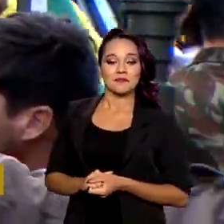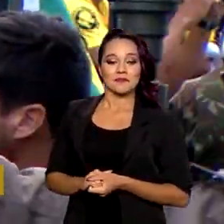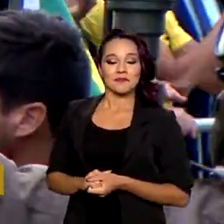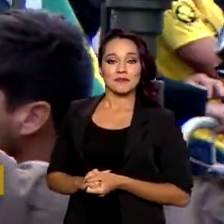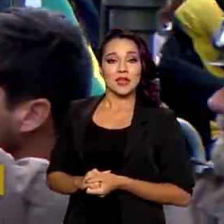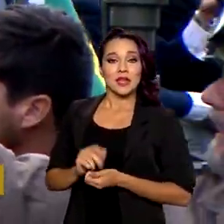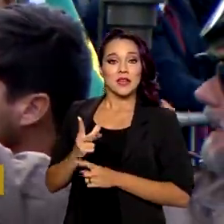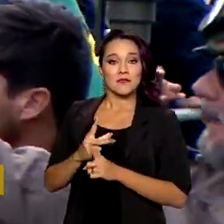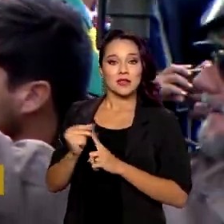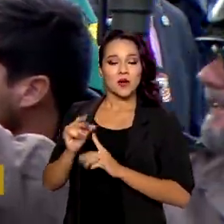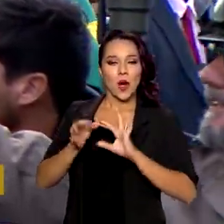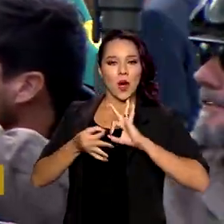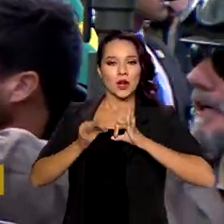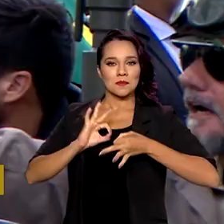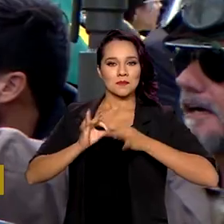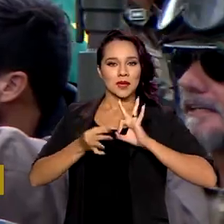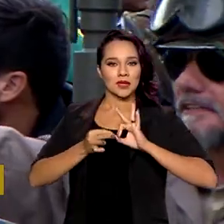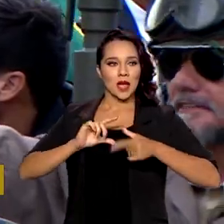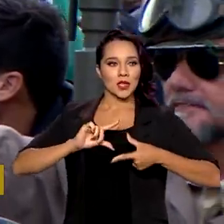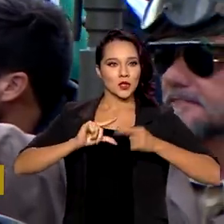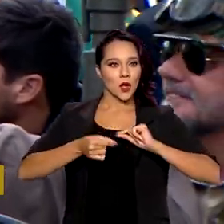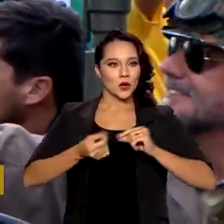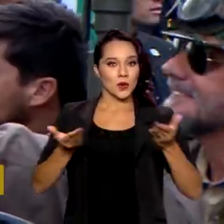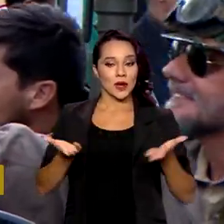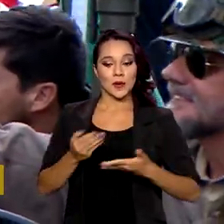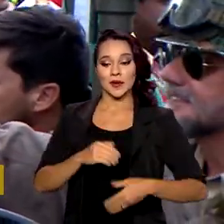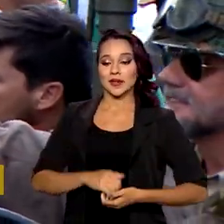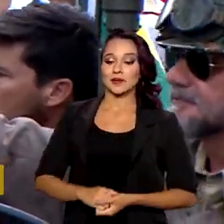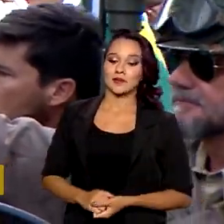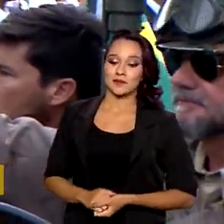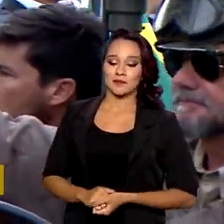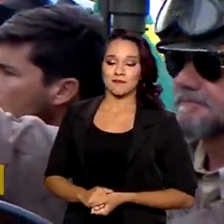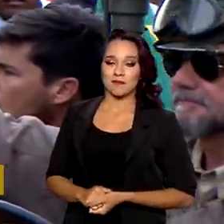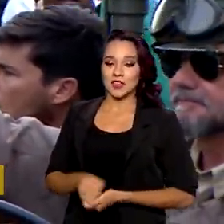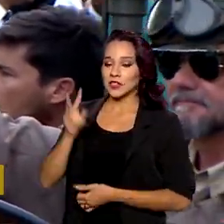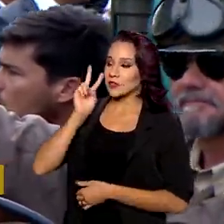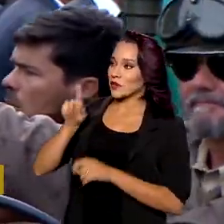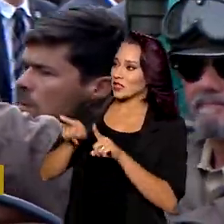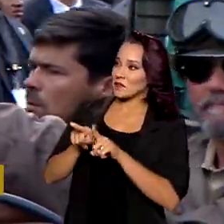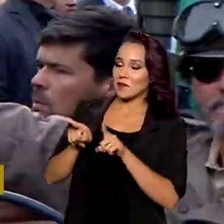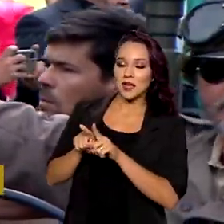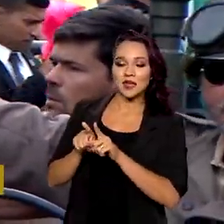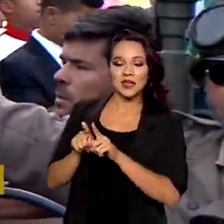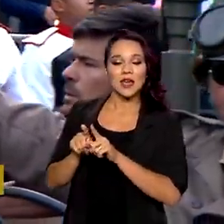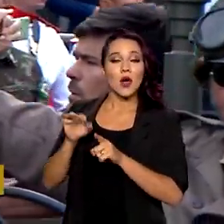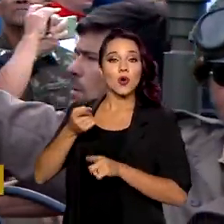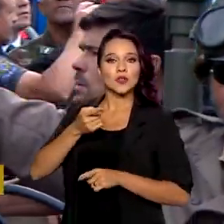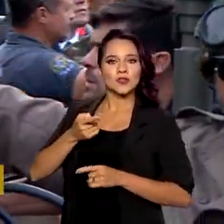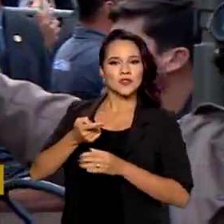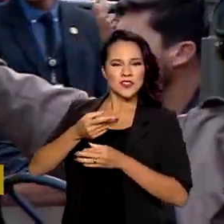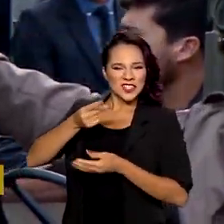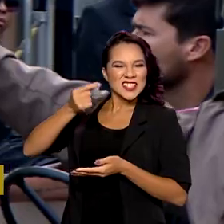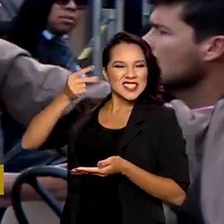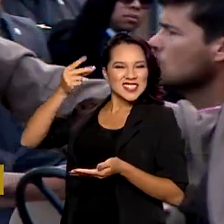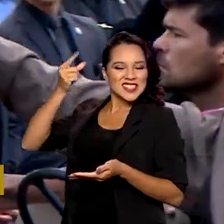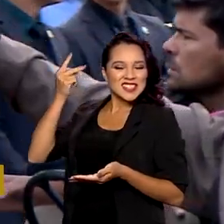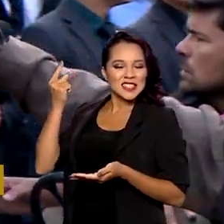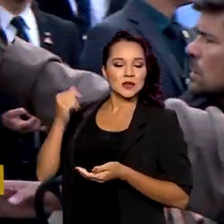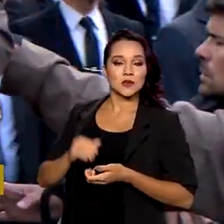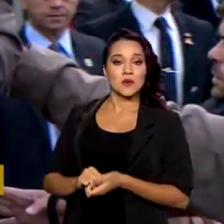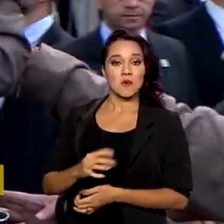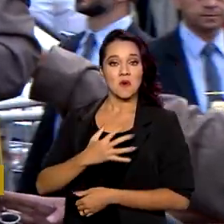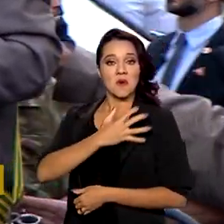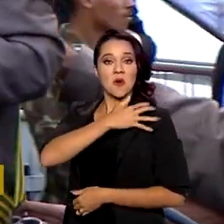Que ganhou a Olimpíada em Tóquio agora recentemente. Vemos também aproximar agora os veteranos, né? O Coronel